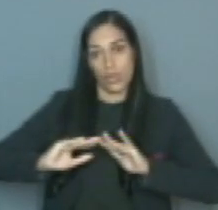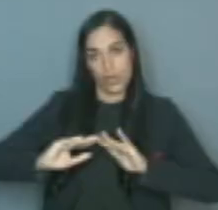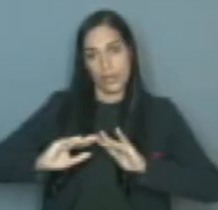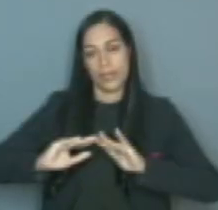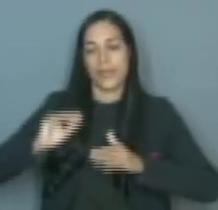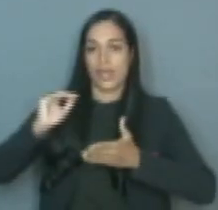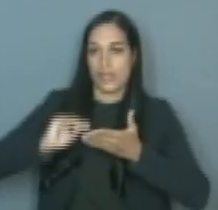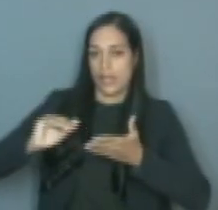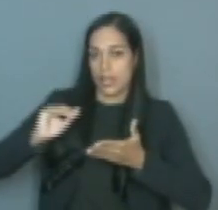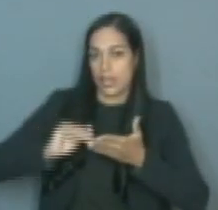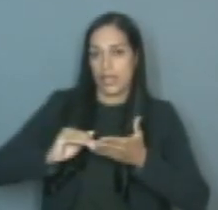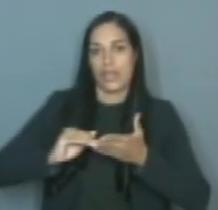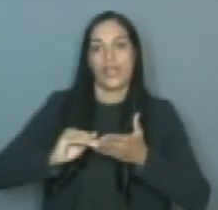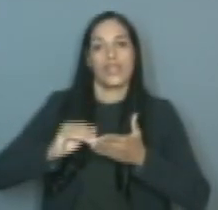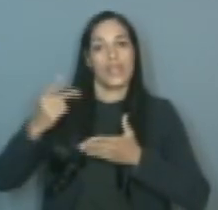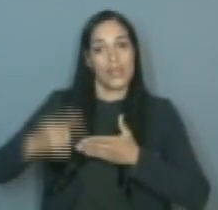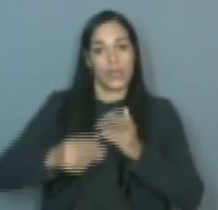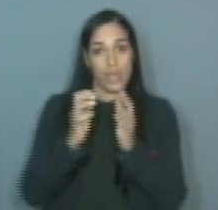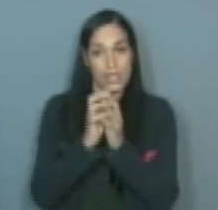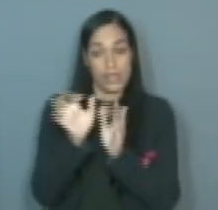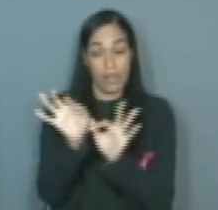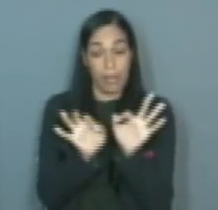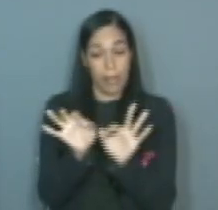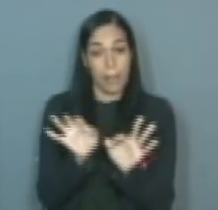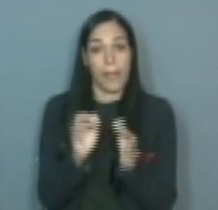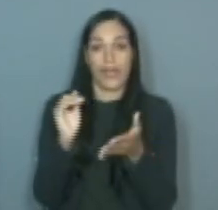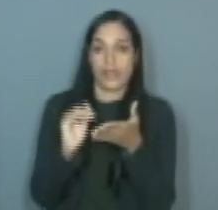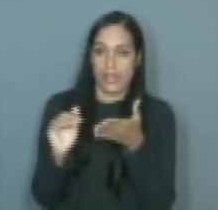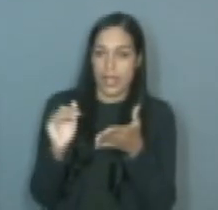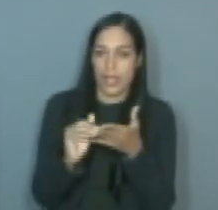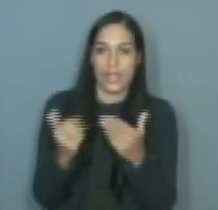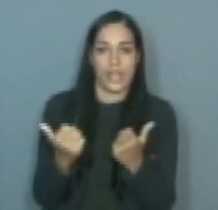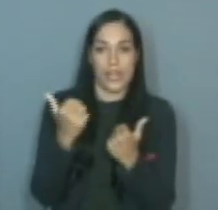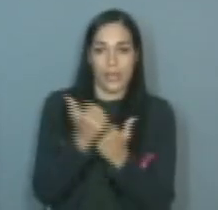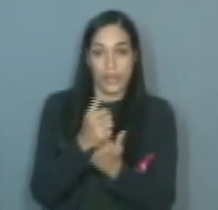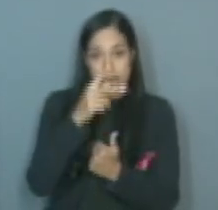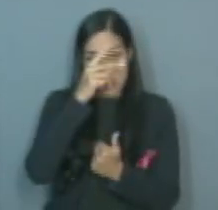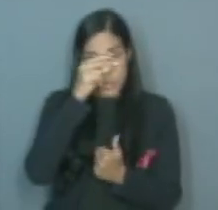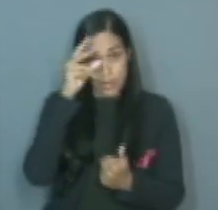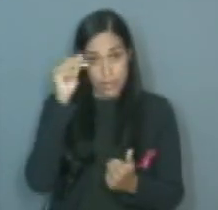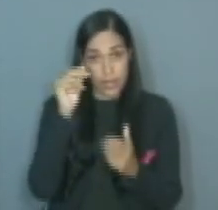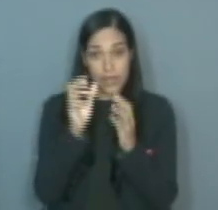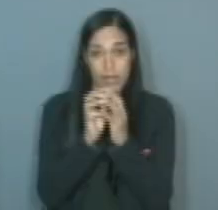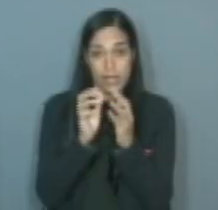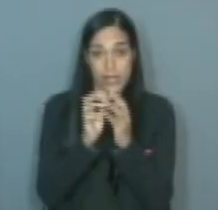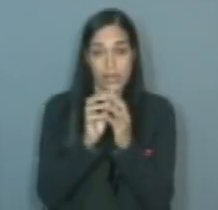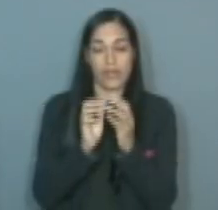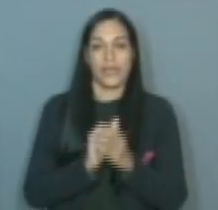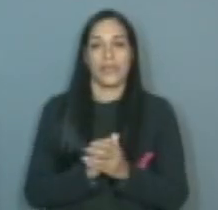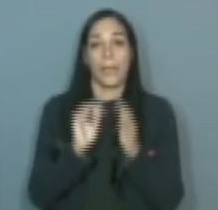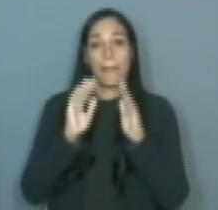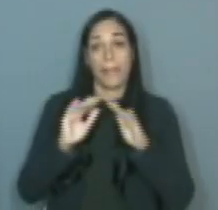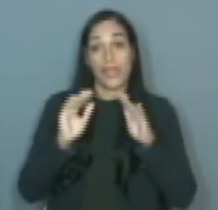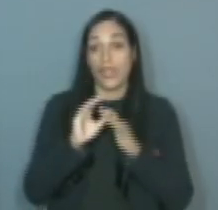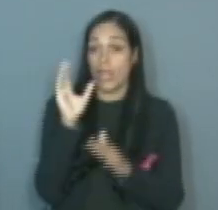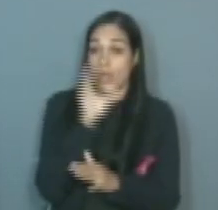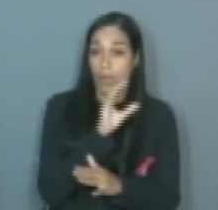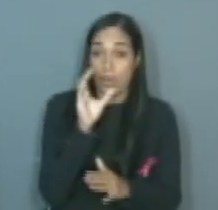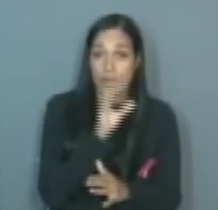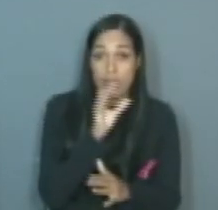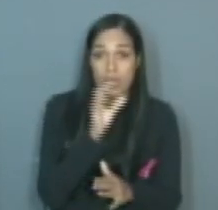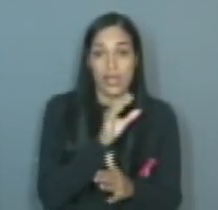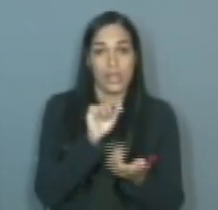indicação à Secretaria de Infraestrutura do Recife, cujo secretário é o vice-prefeito do Recife, solicitando providências urgentes